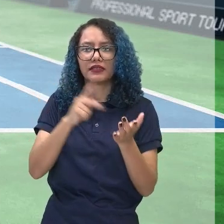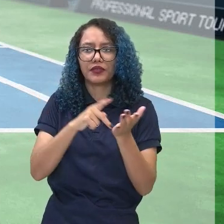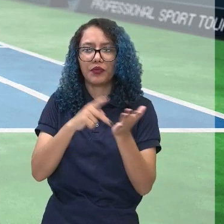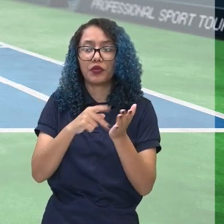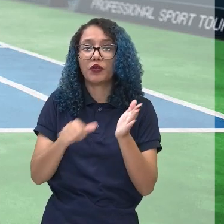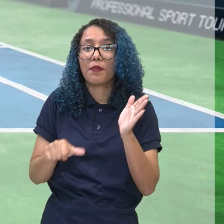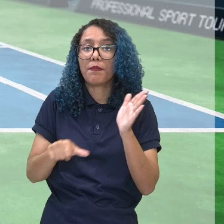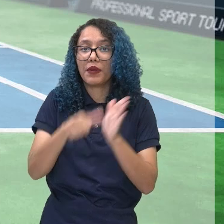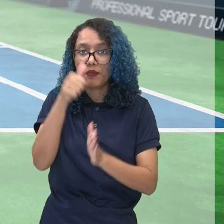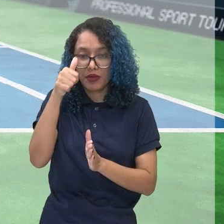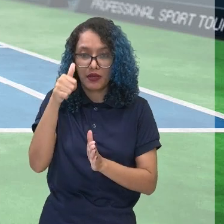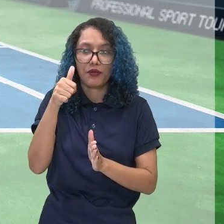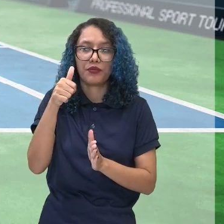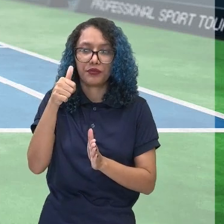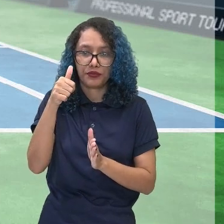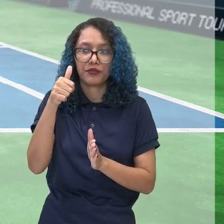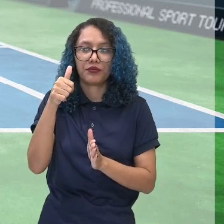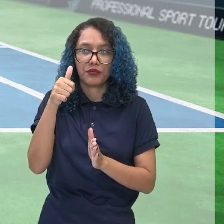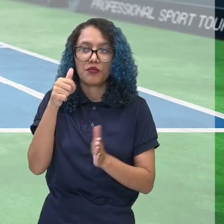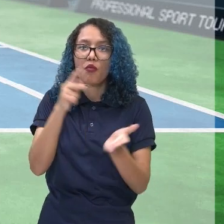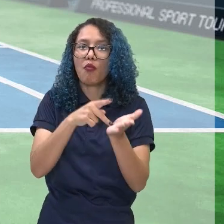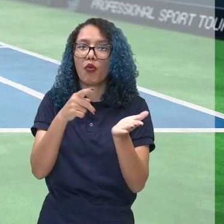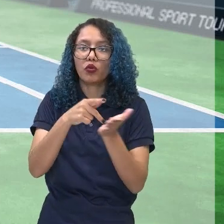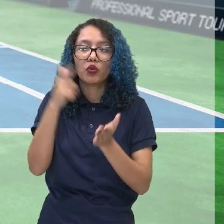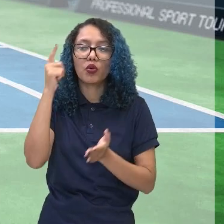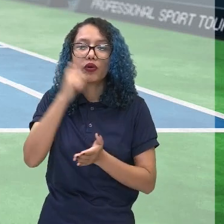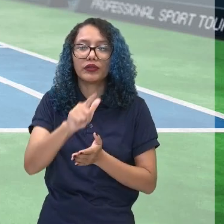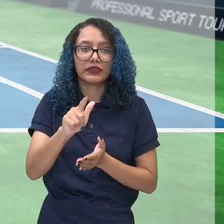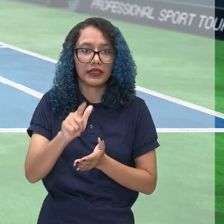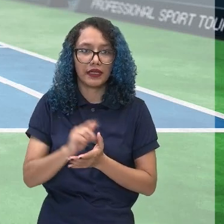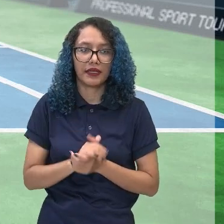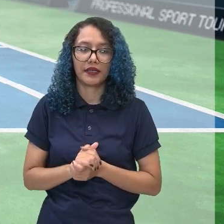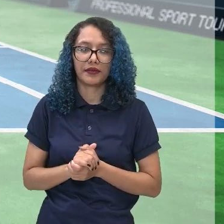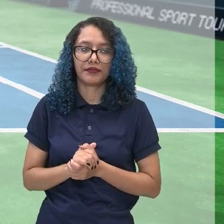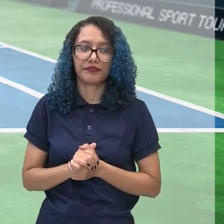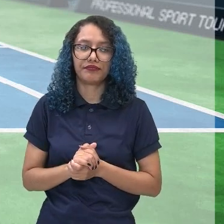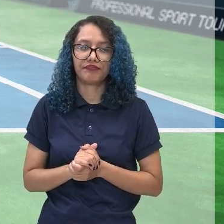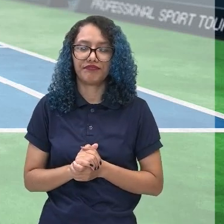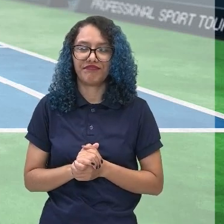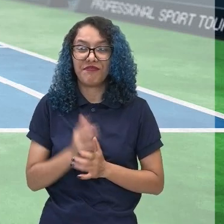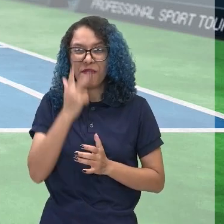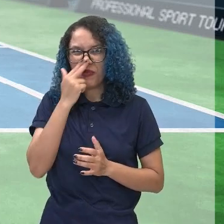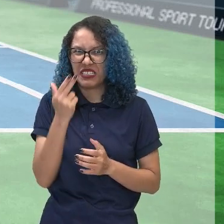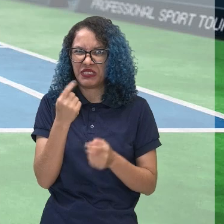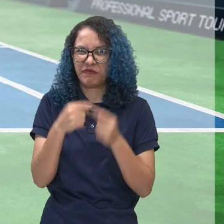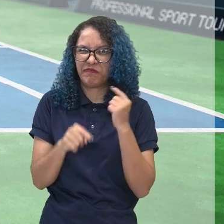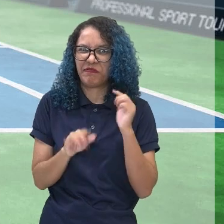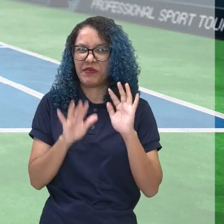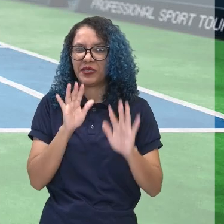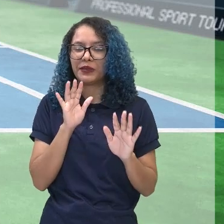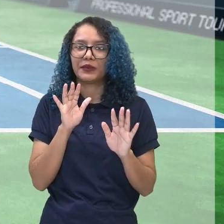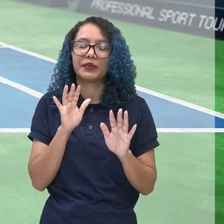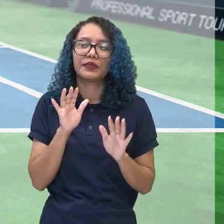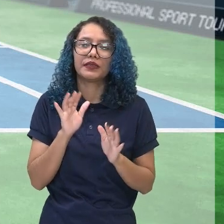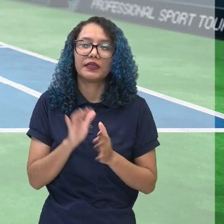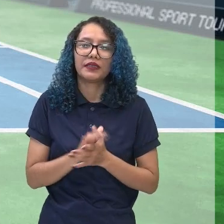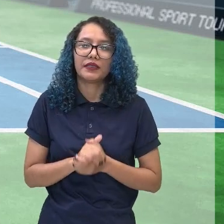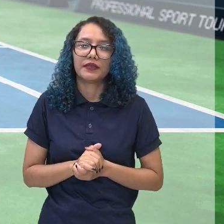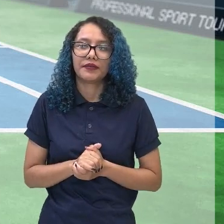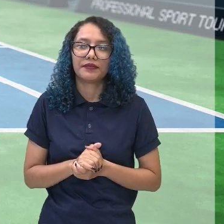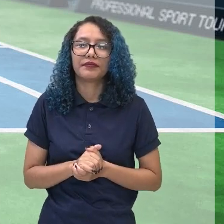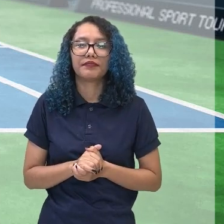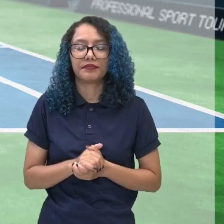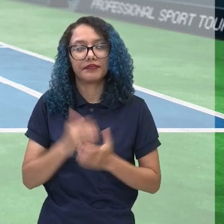ganho. Embora não pareça uma contagem que faça sentido, mas a gente vai ter aí essa